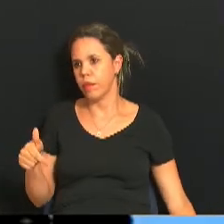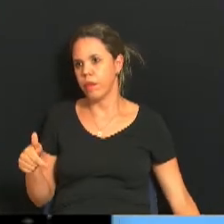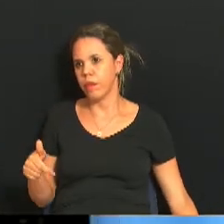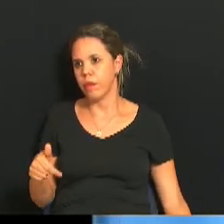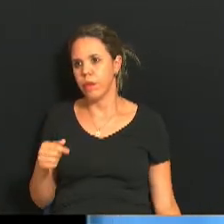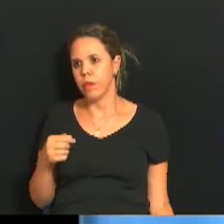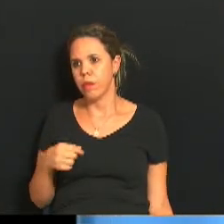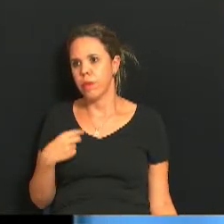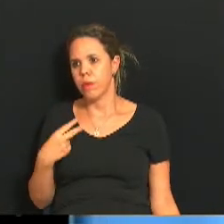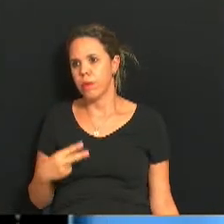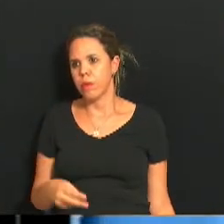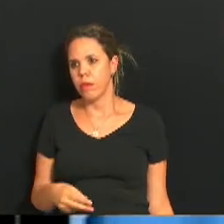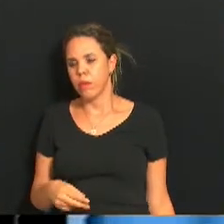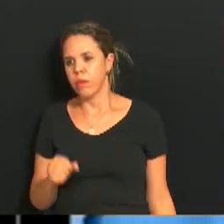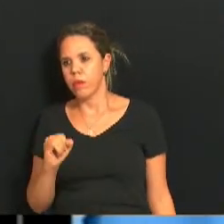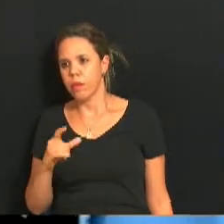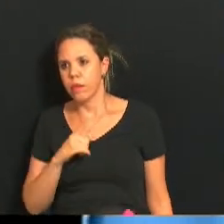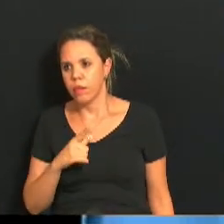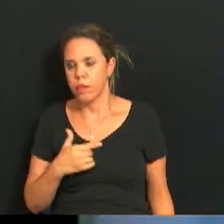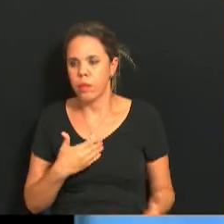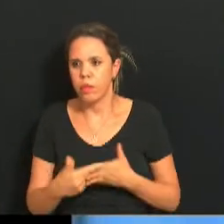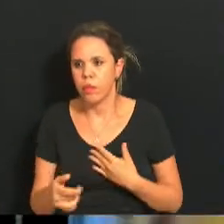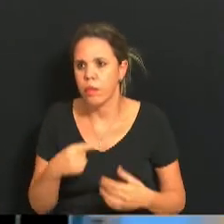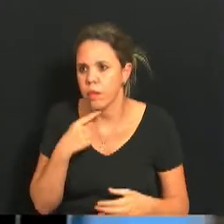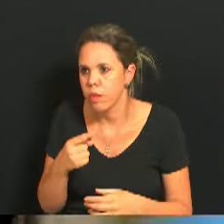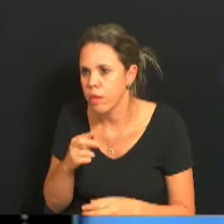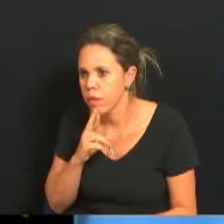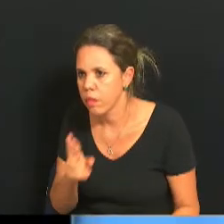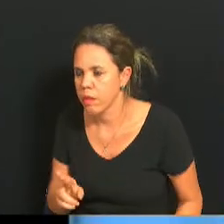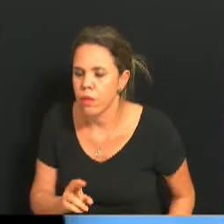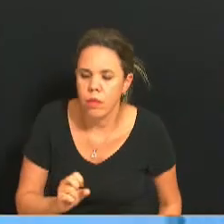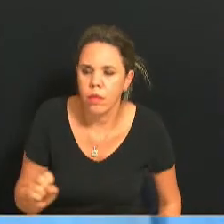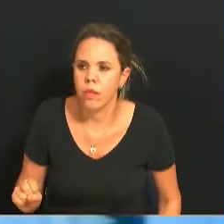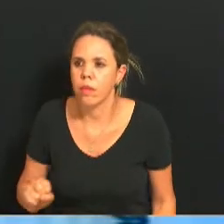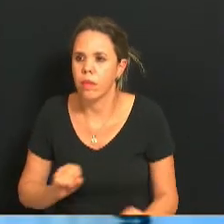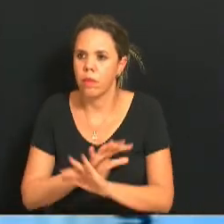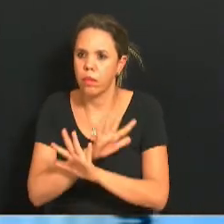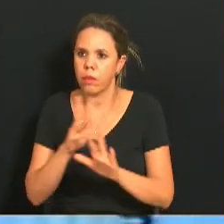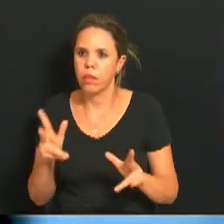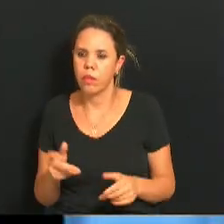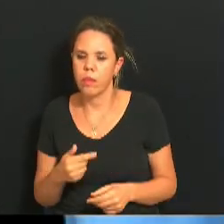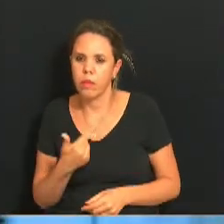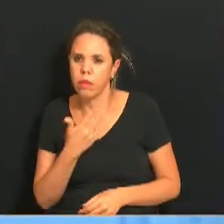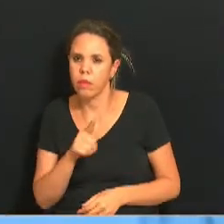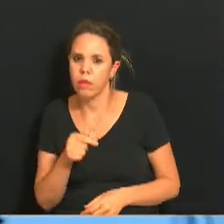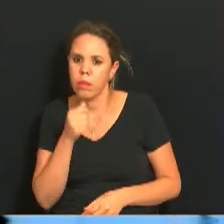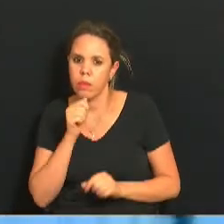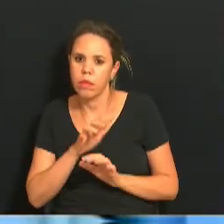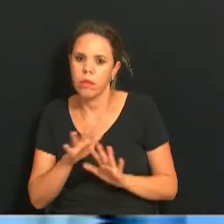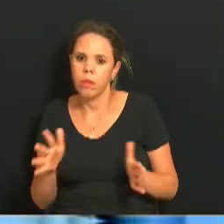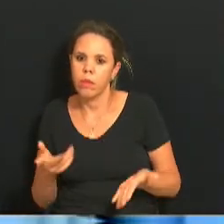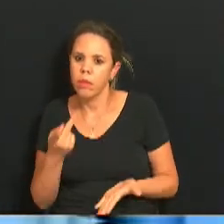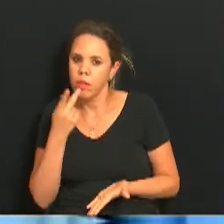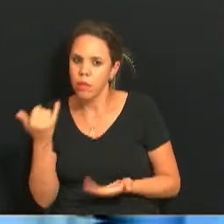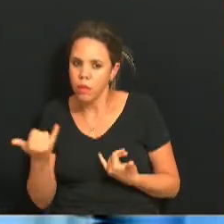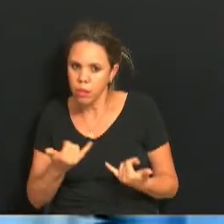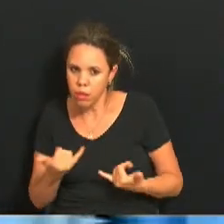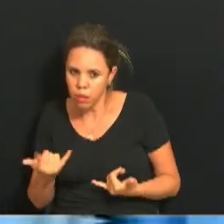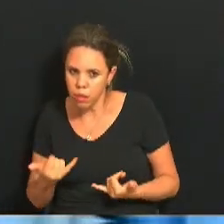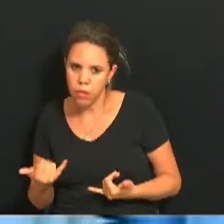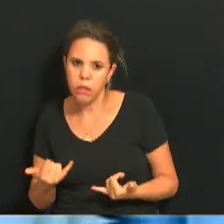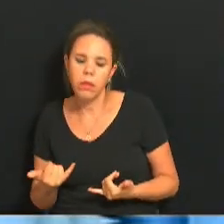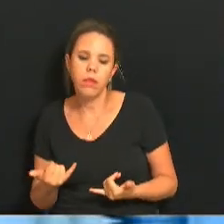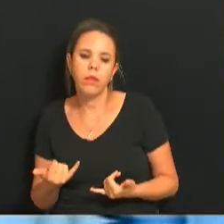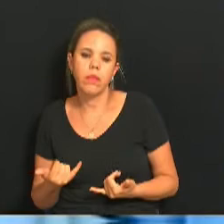realmente vereadores que houvesse qualquer necessidade de esclarecimento de alguma coisa que não tenha ficado Clara a gente faz à